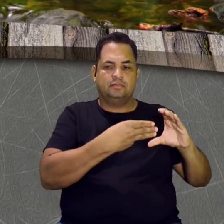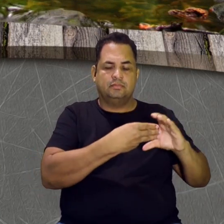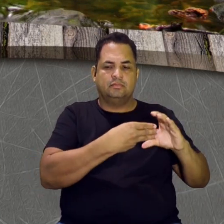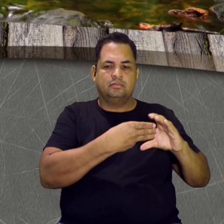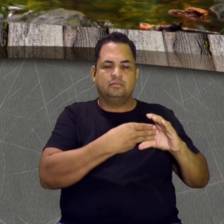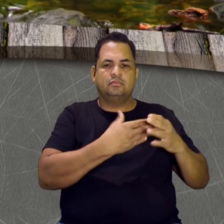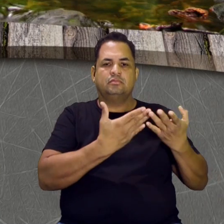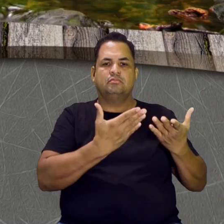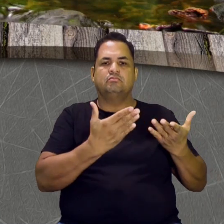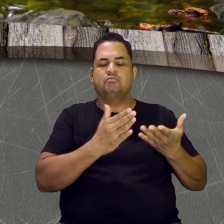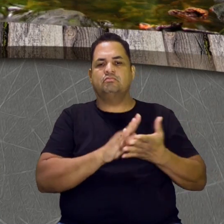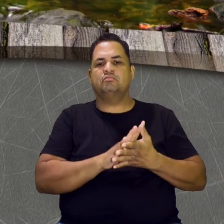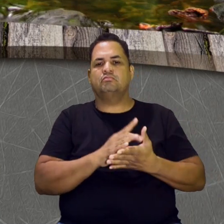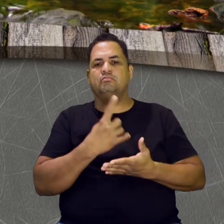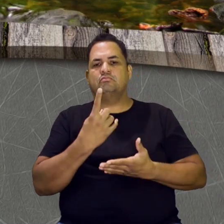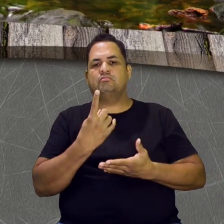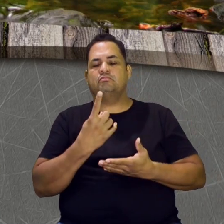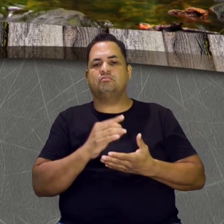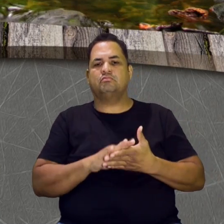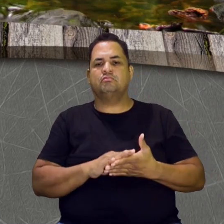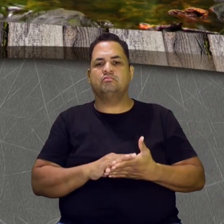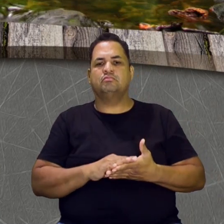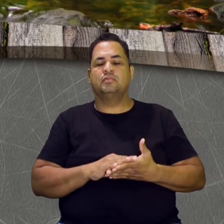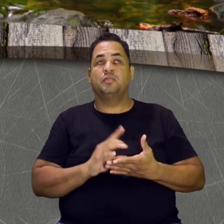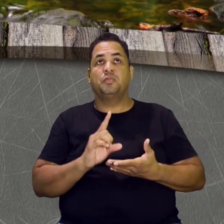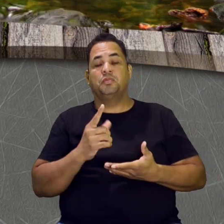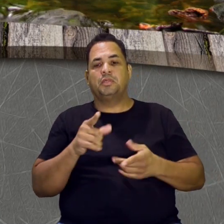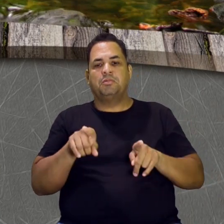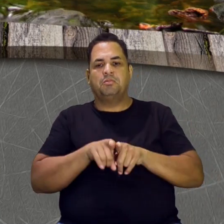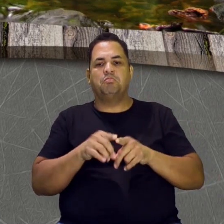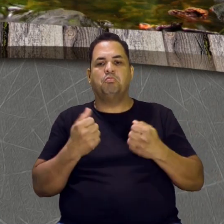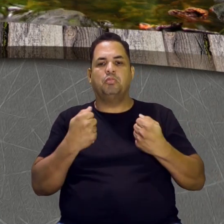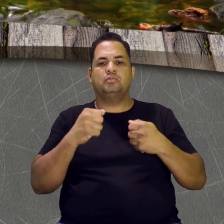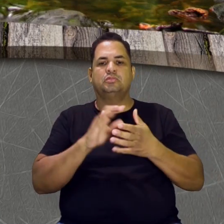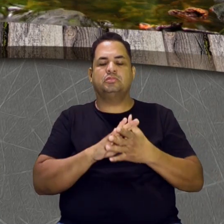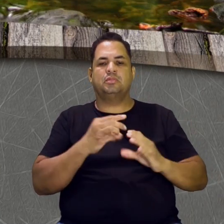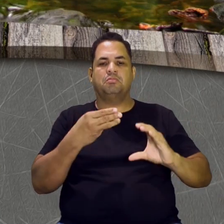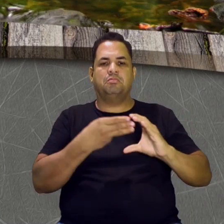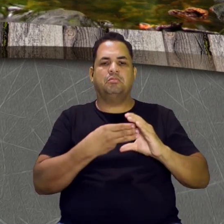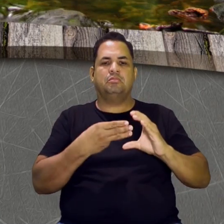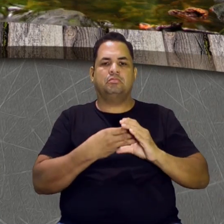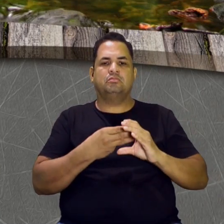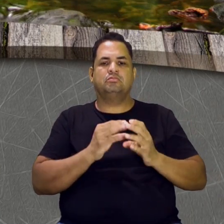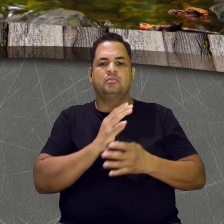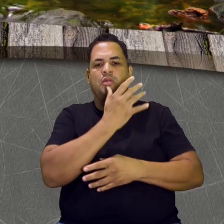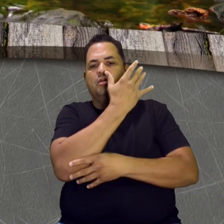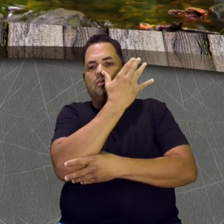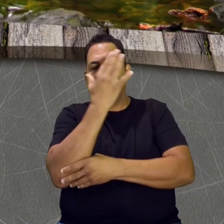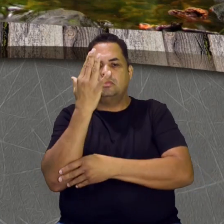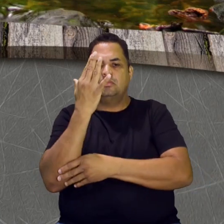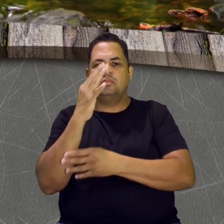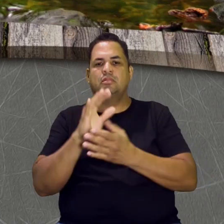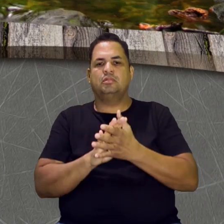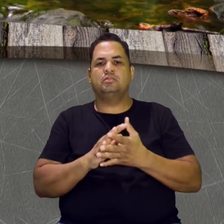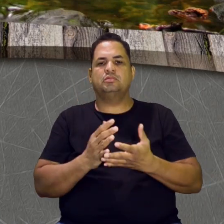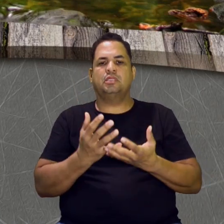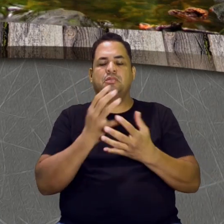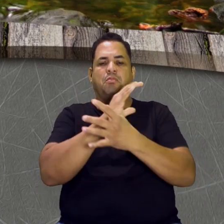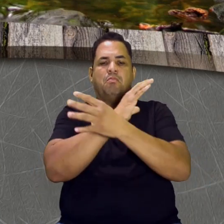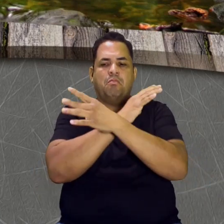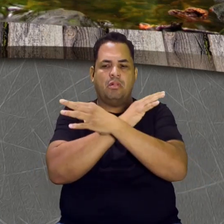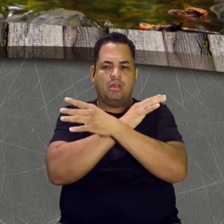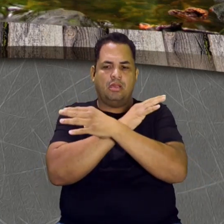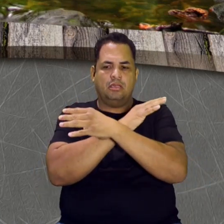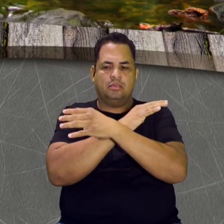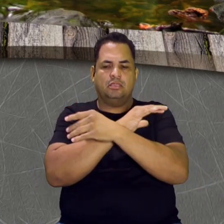pluricelulares ou muitas vezes só pluricelulares, tá? No reino Plantae, você vai ter só pluricelulares, no